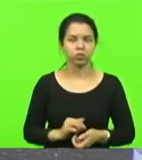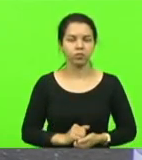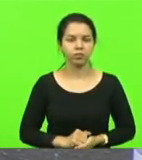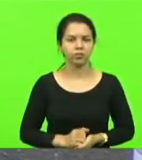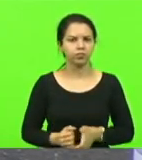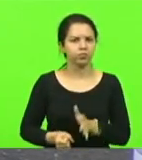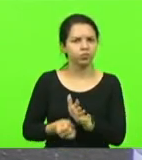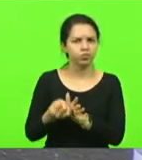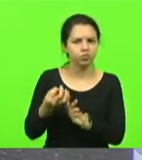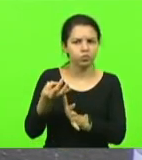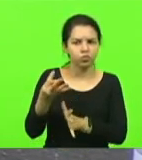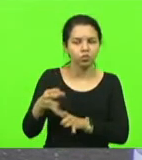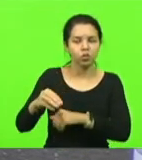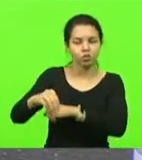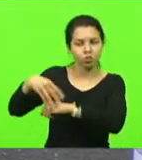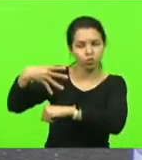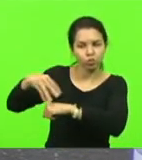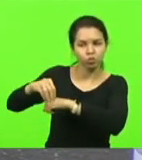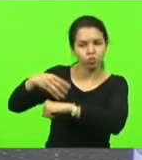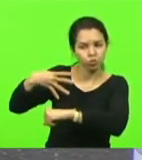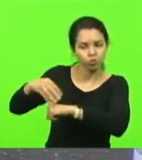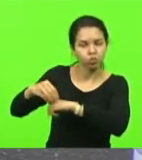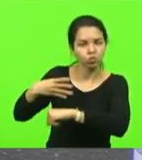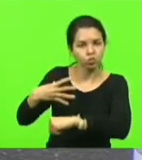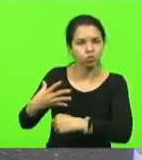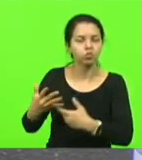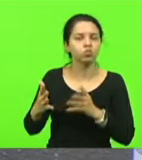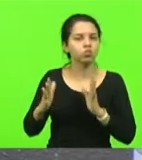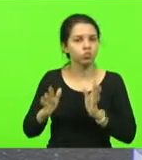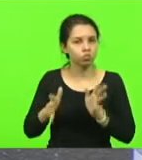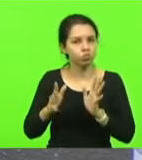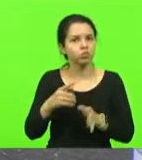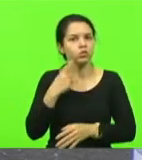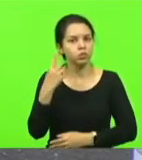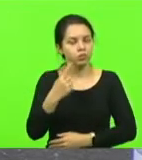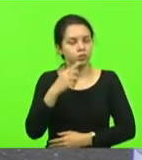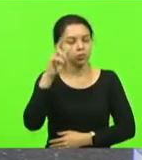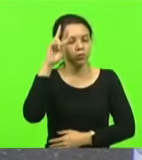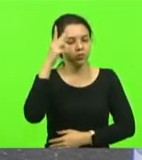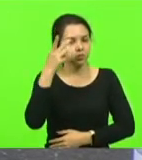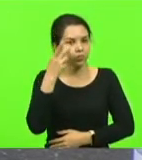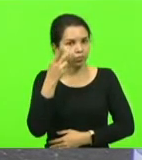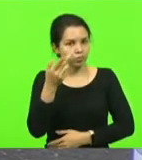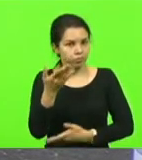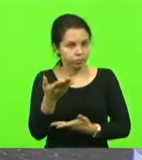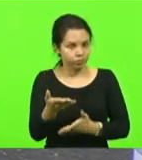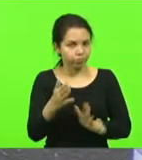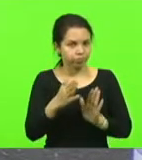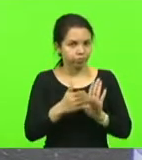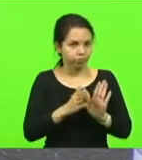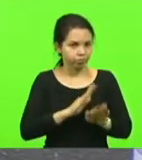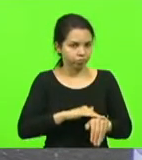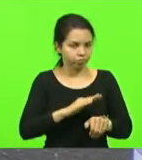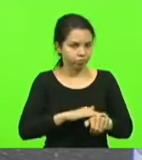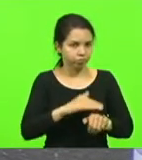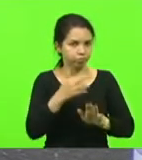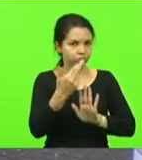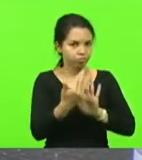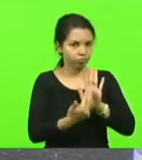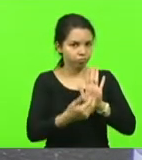dezenas de sugestões, deputado Milton Obos, que é o relator dessa